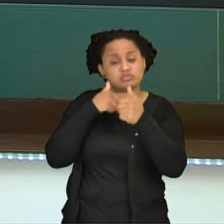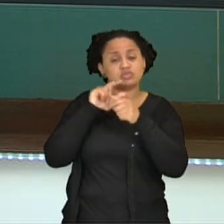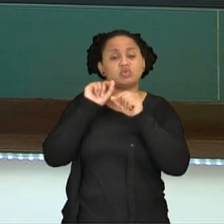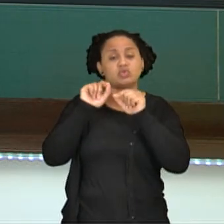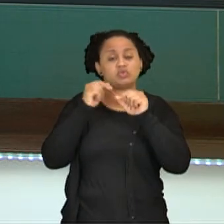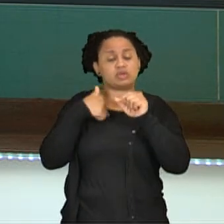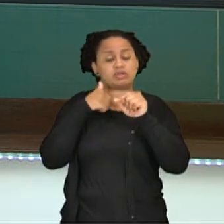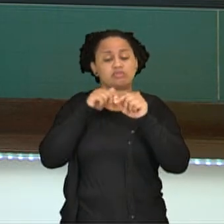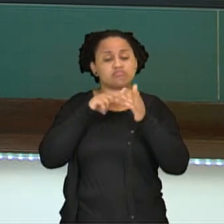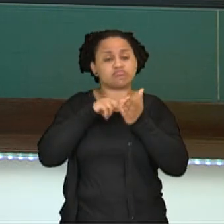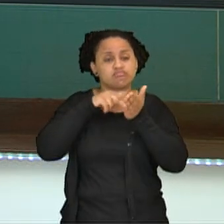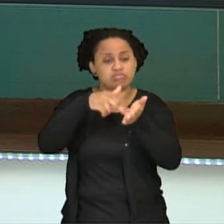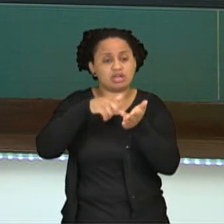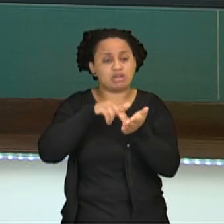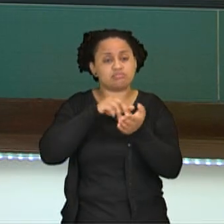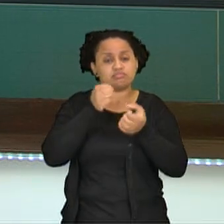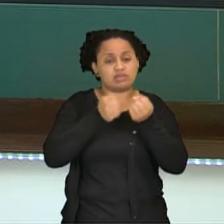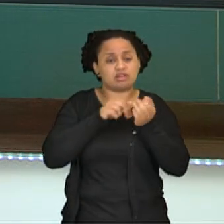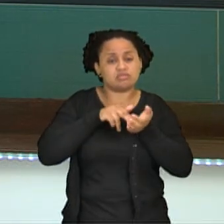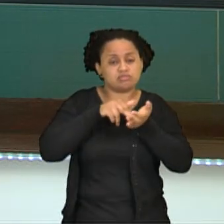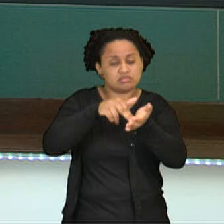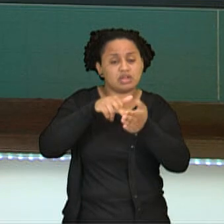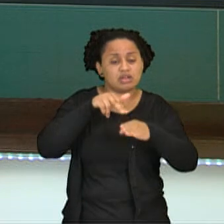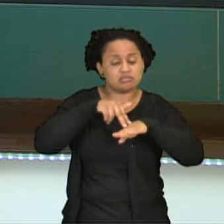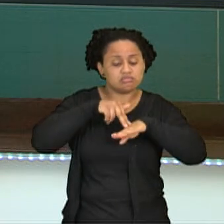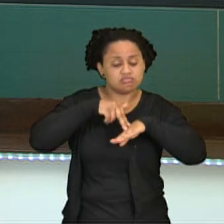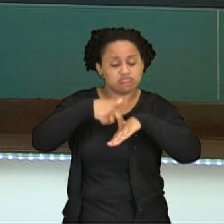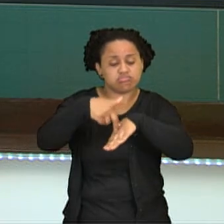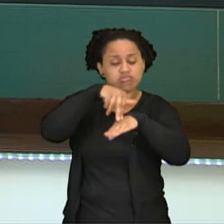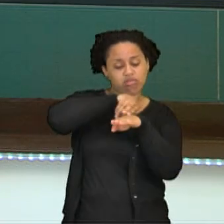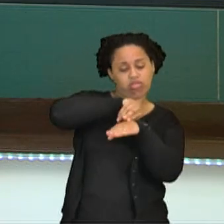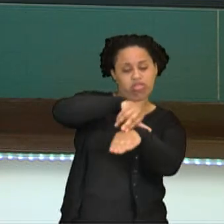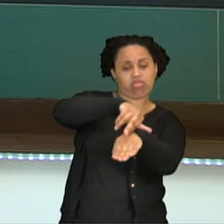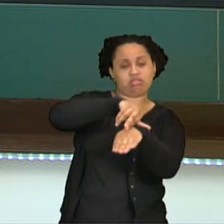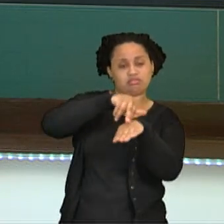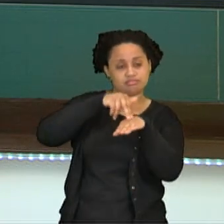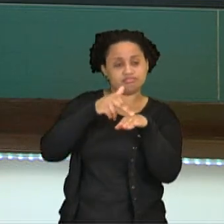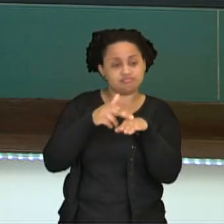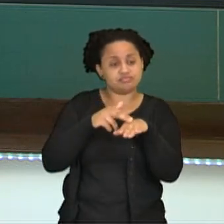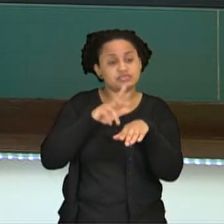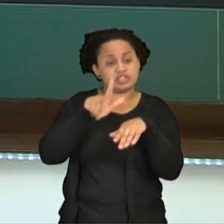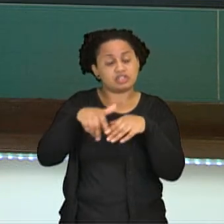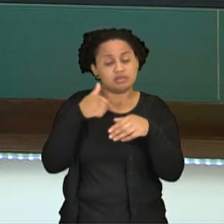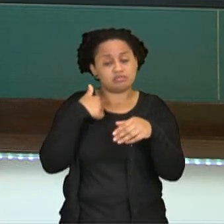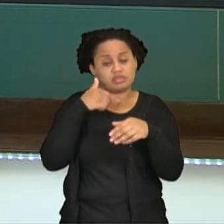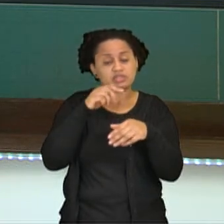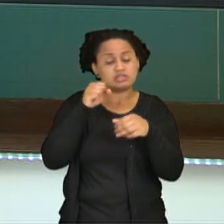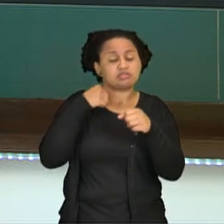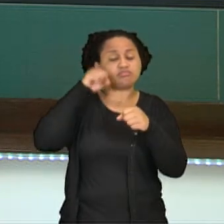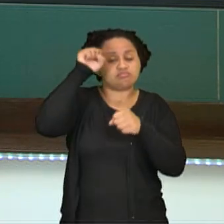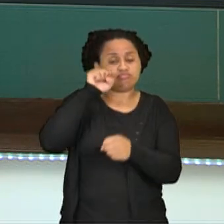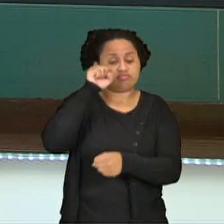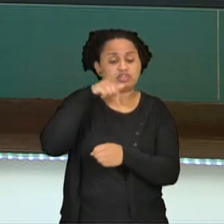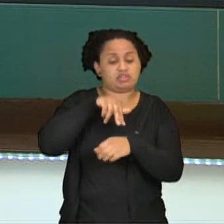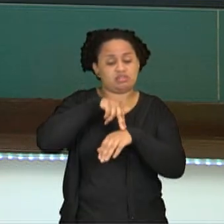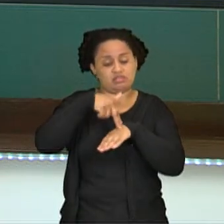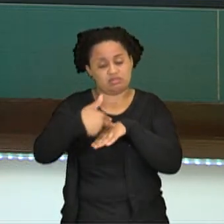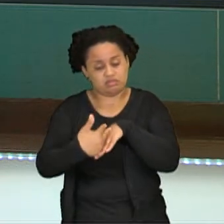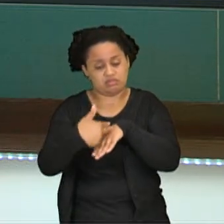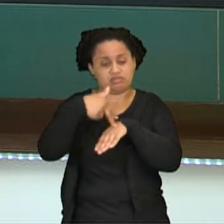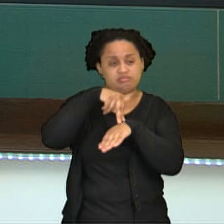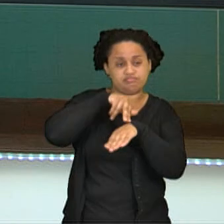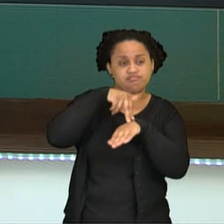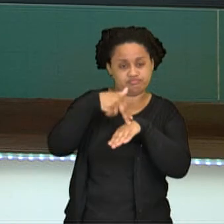você vai para trás, porque você quer ficar parado. E depois que você entrou em movimento, se o ônibus frear, você vai para frente, porque você quer manter